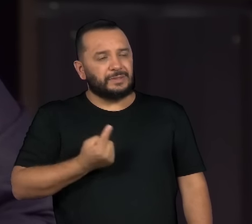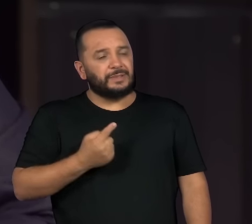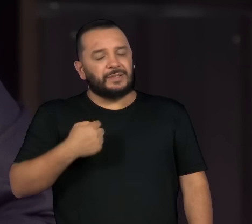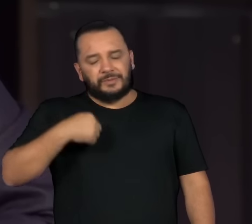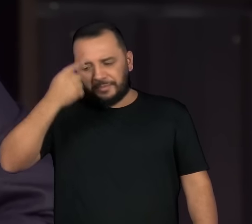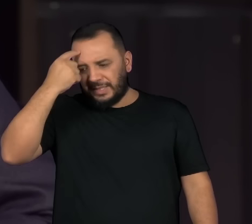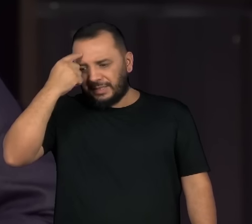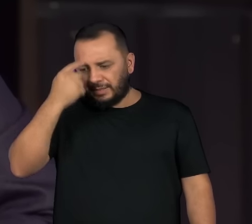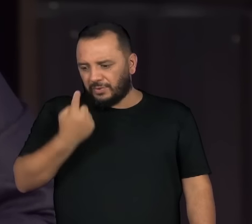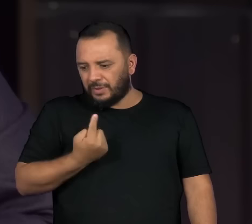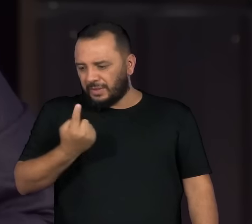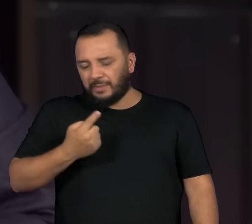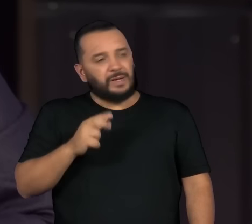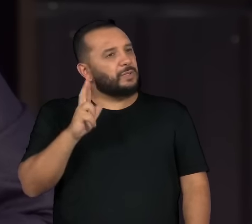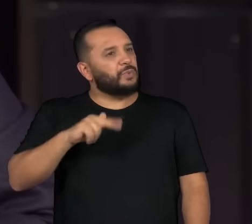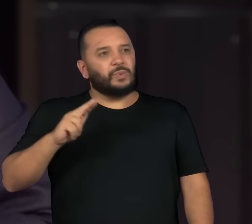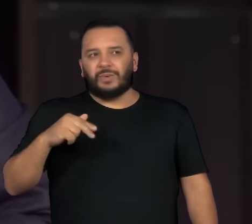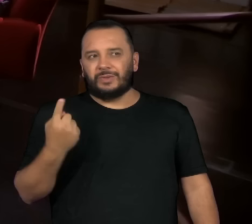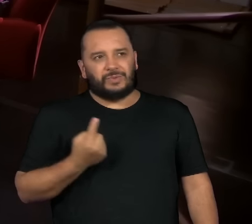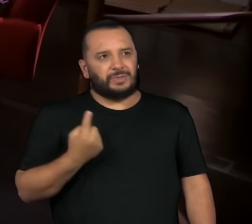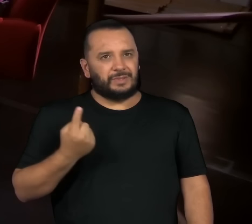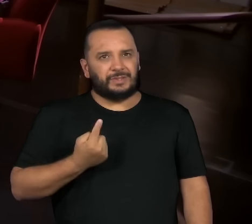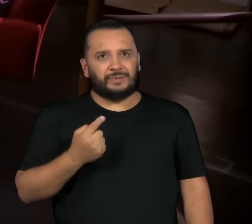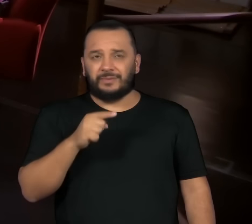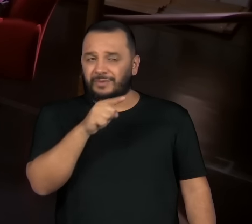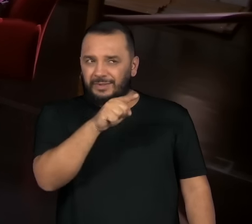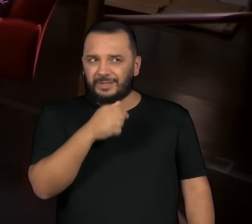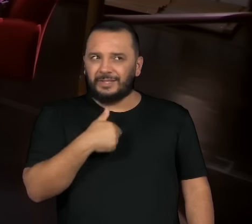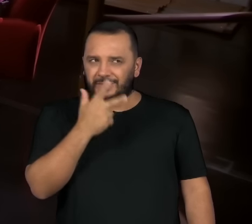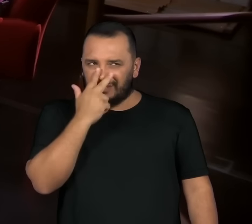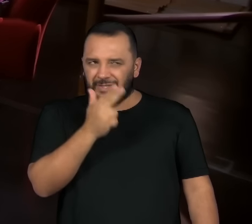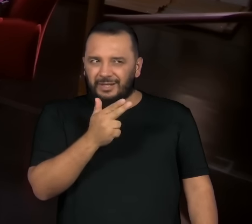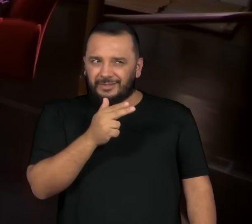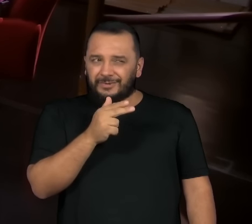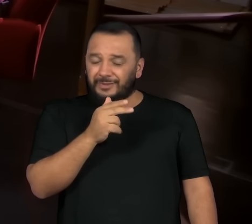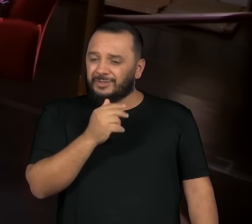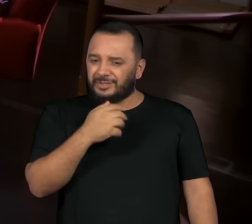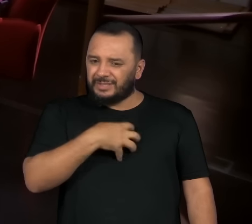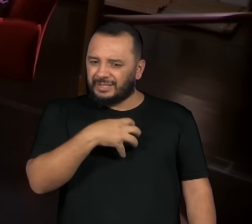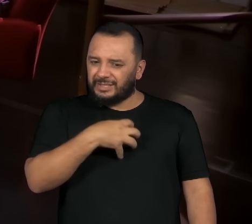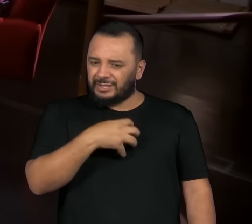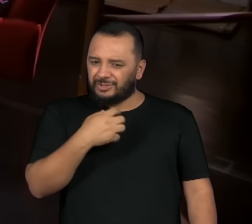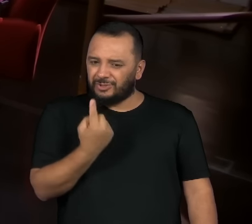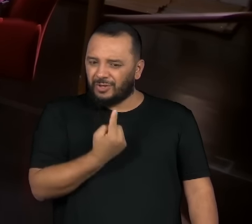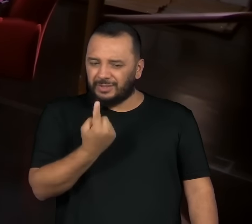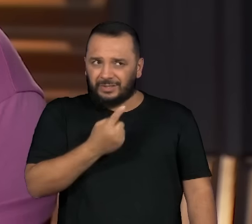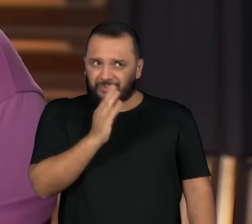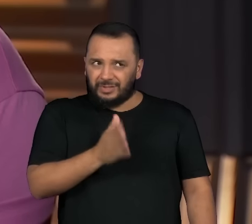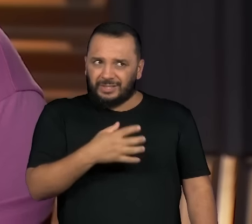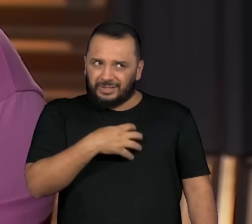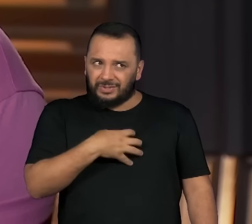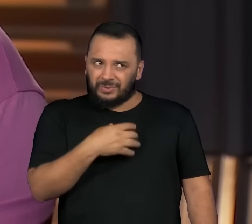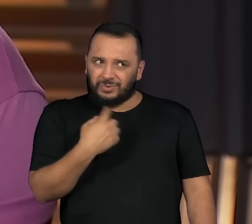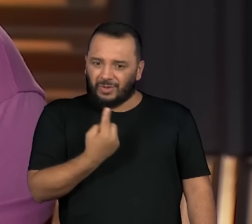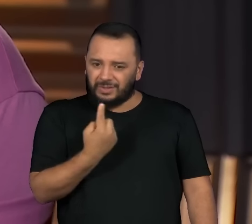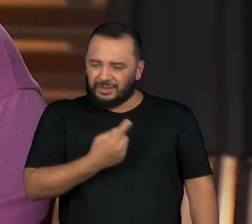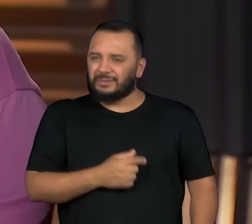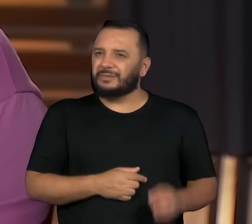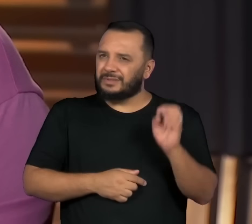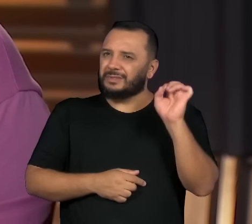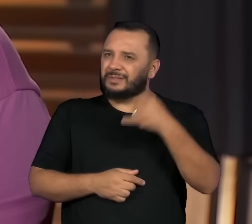que estava. Você já se achou só muitas vezes? Sim. Na